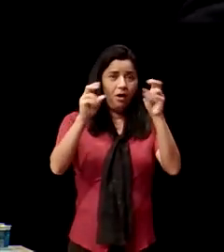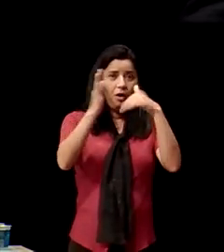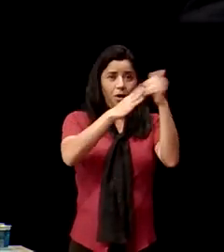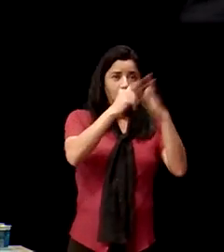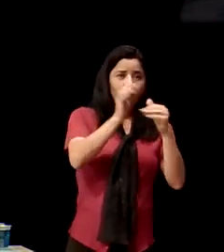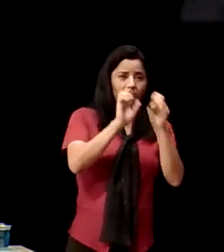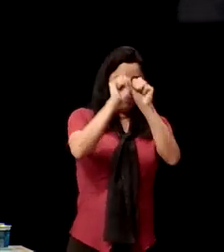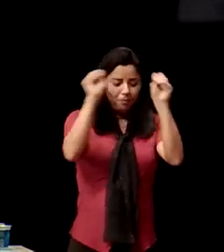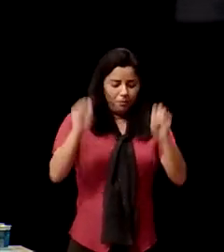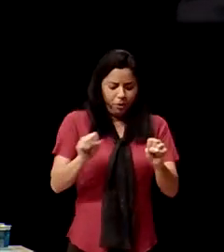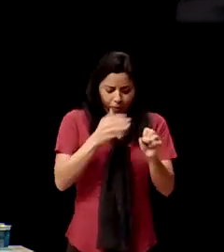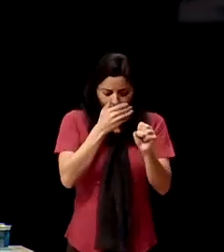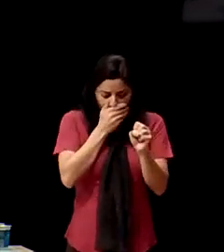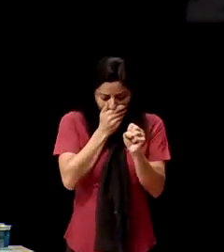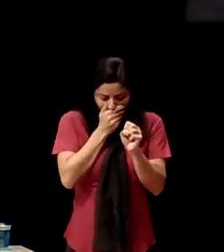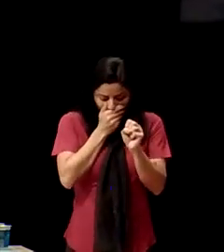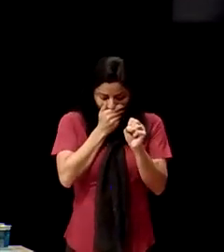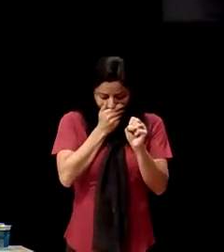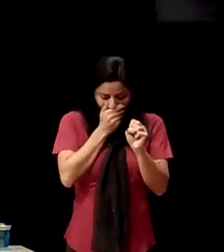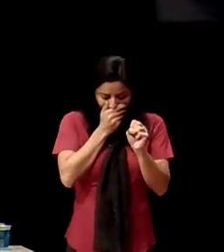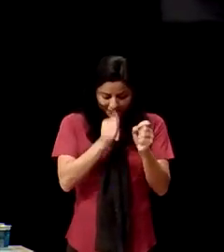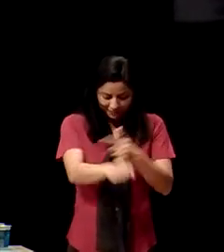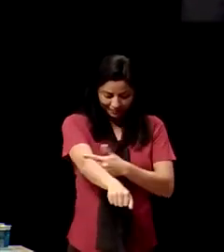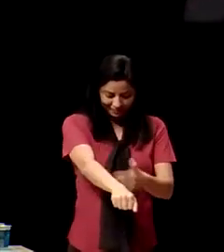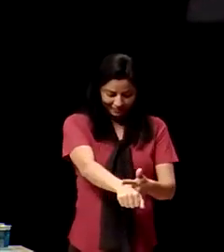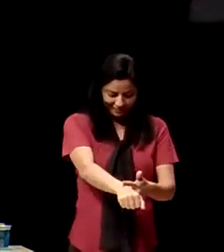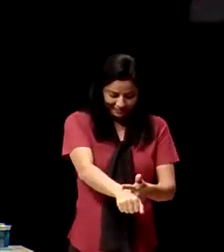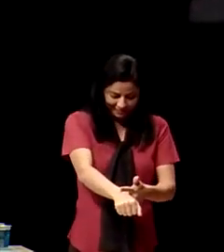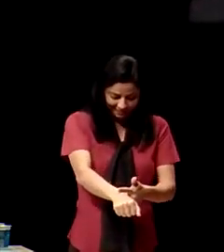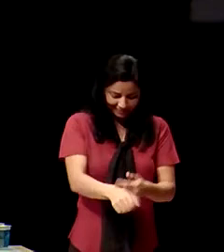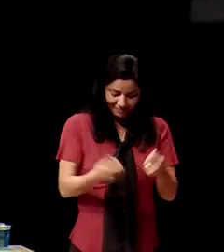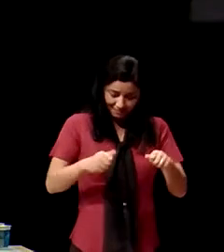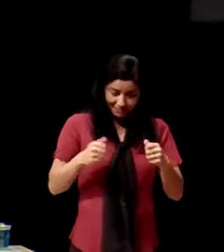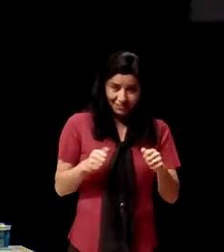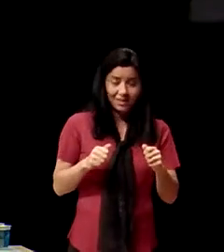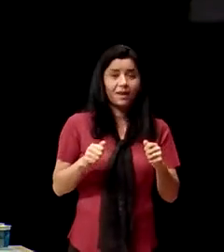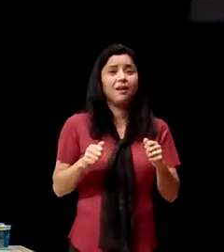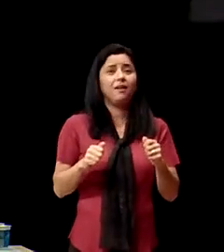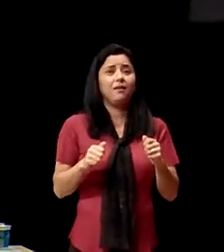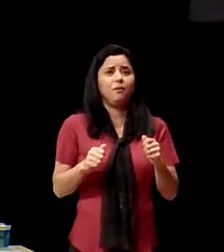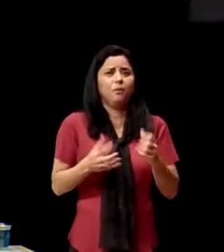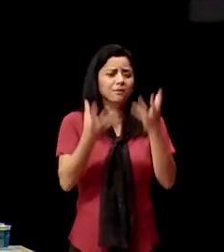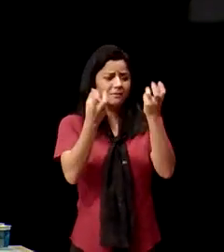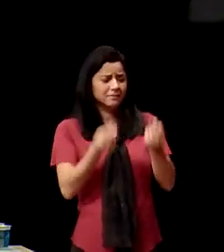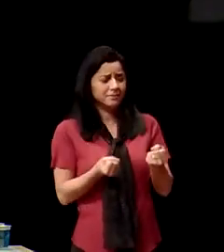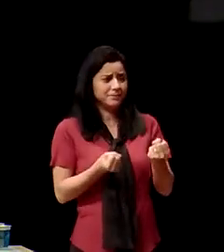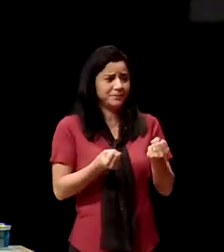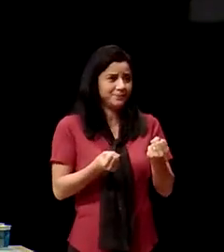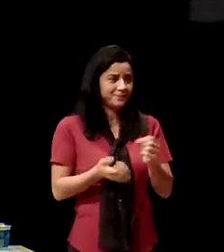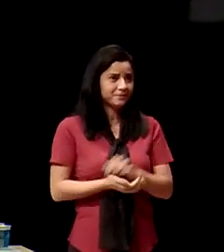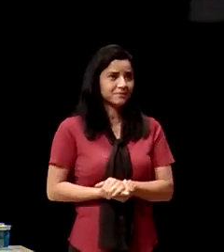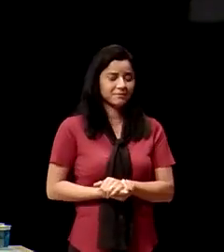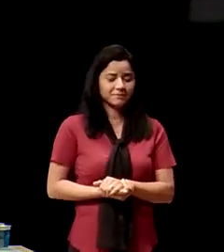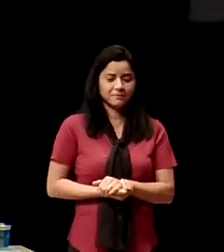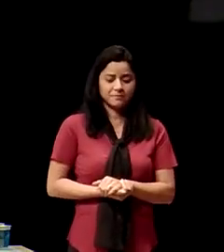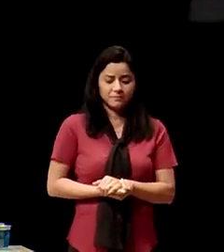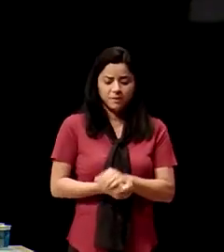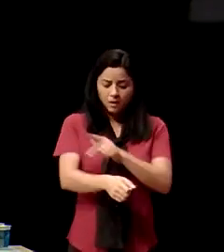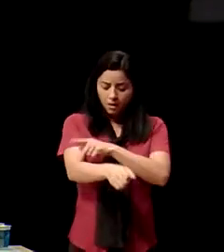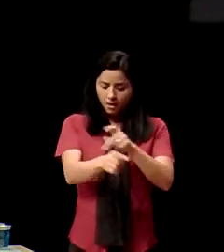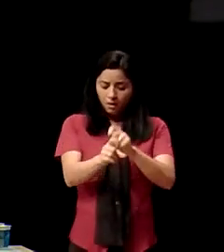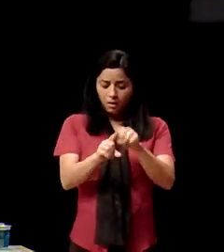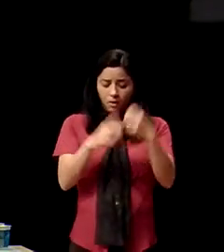sistema social, todo o sistema educacional precisa ser levado em consideração para o atendimento dessa